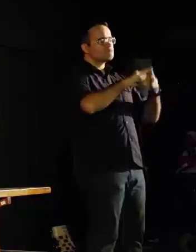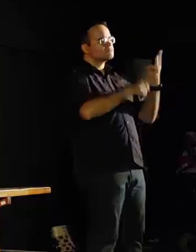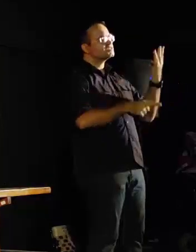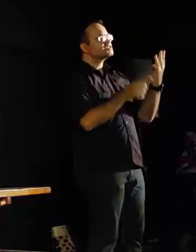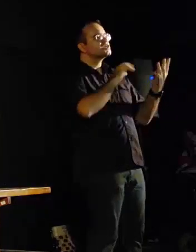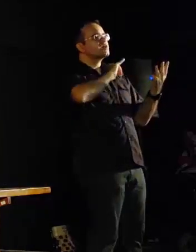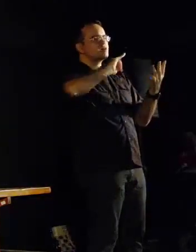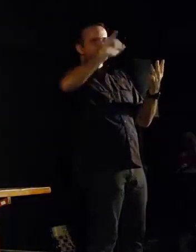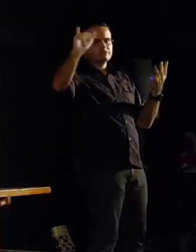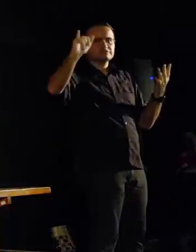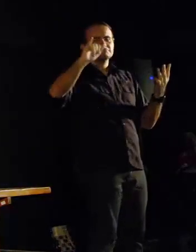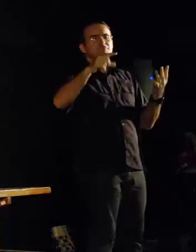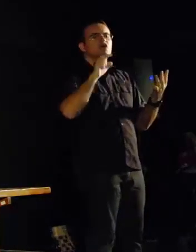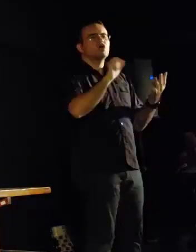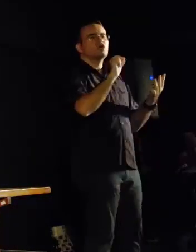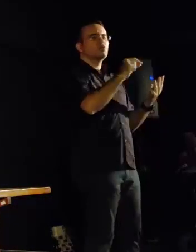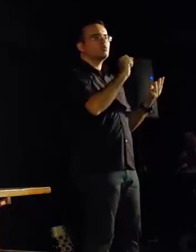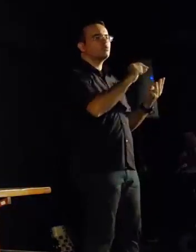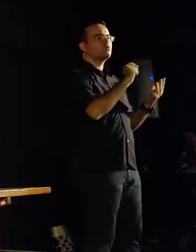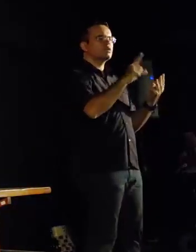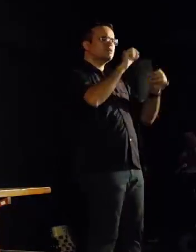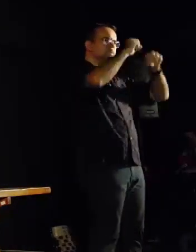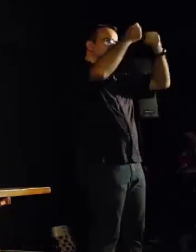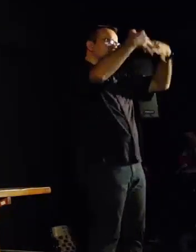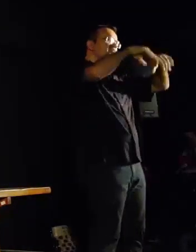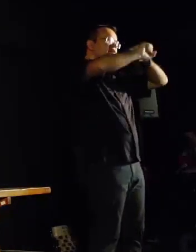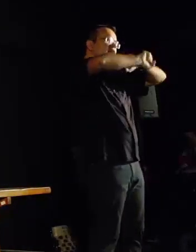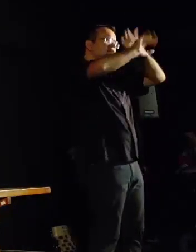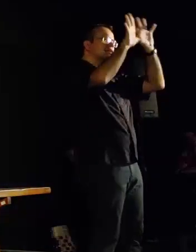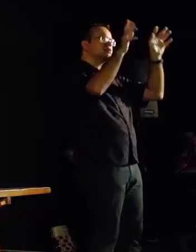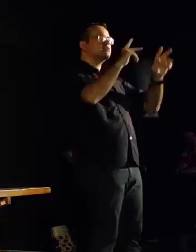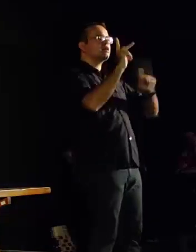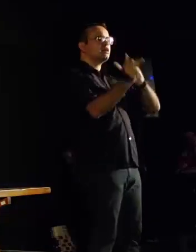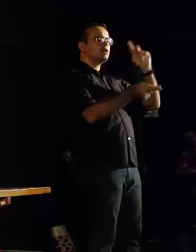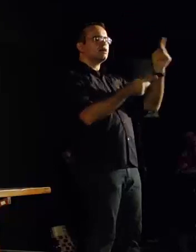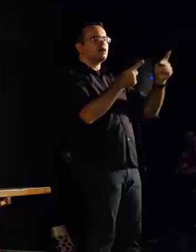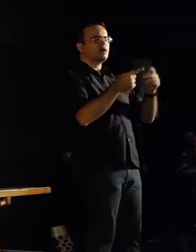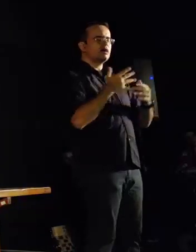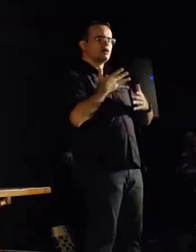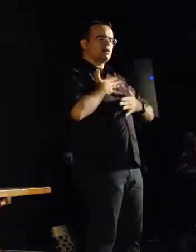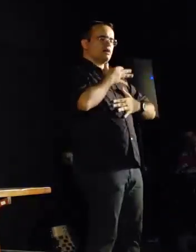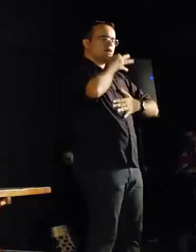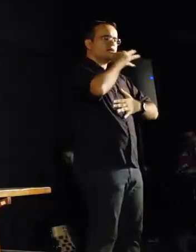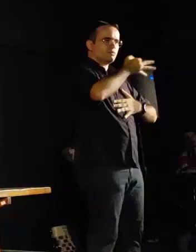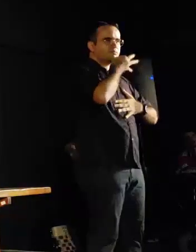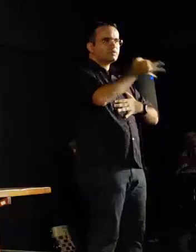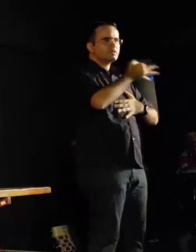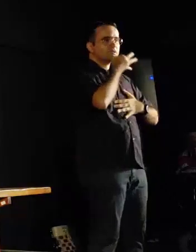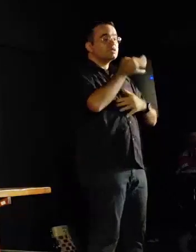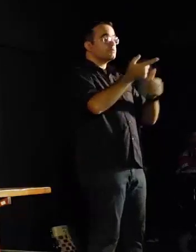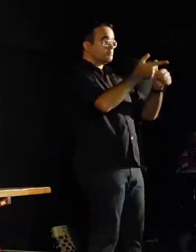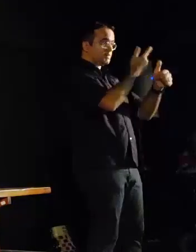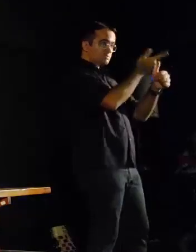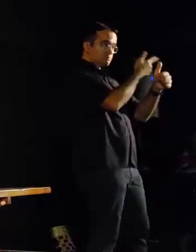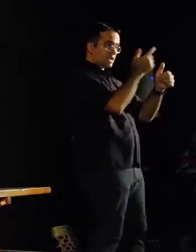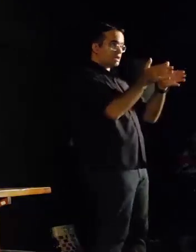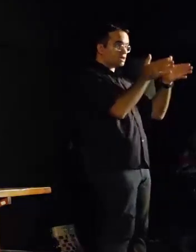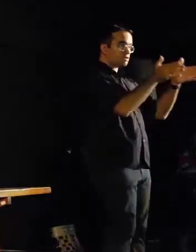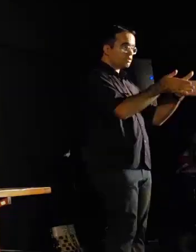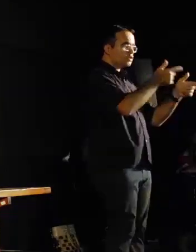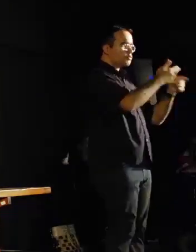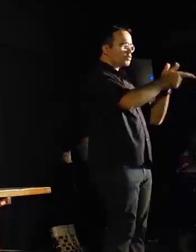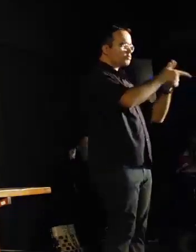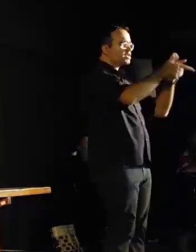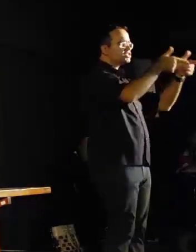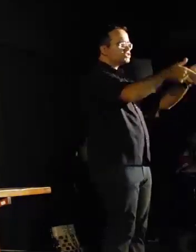né, que permitiriam, acho que, esclarecer um pouco algumas posições. A primeira é sobre o problema do que a gente chama atualmente